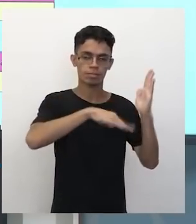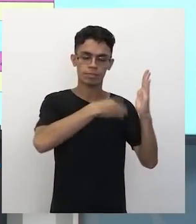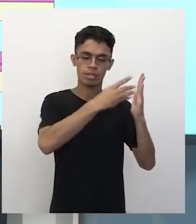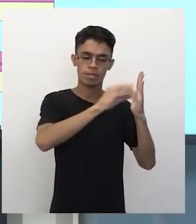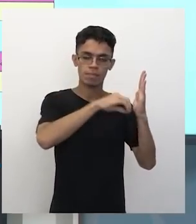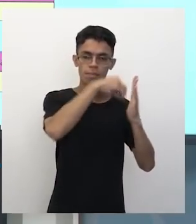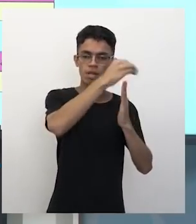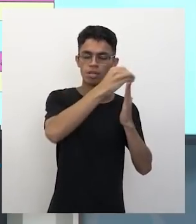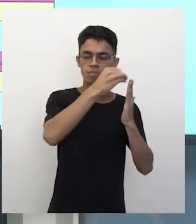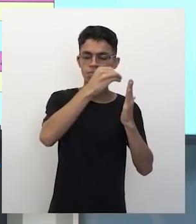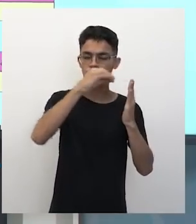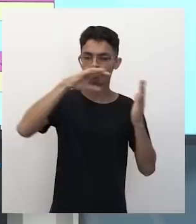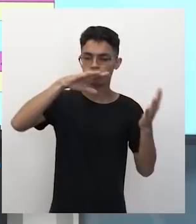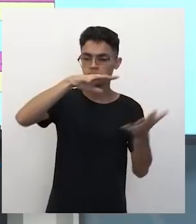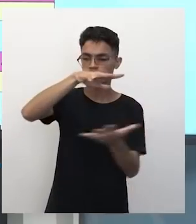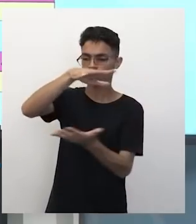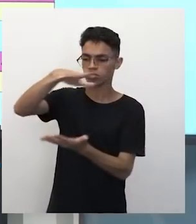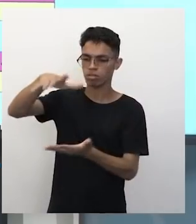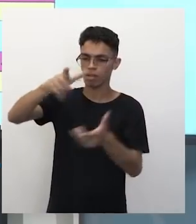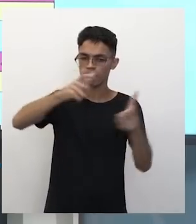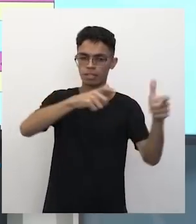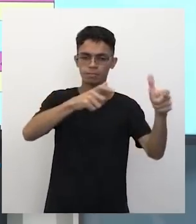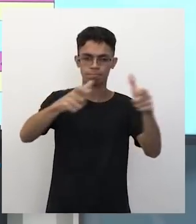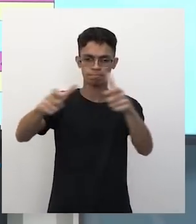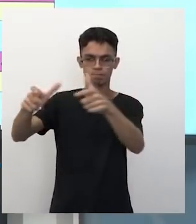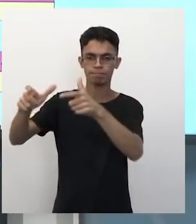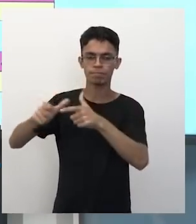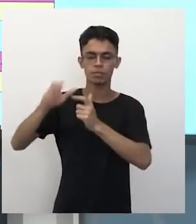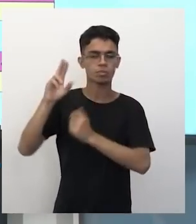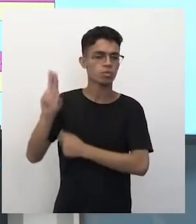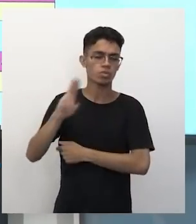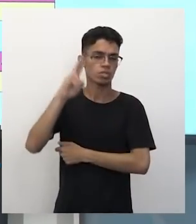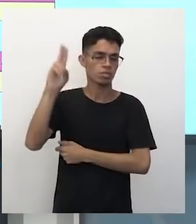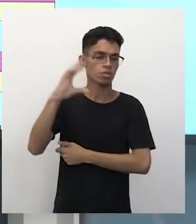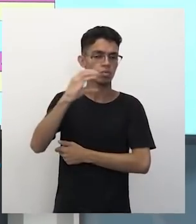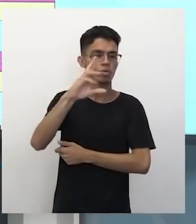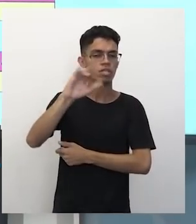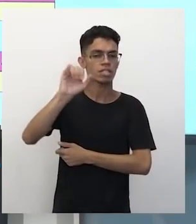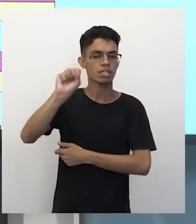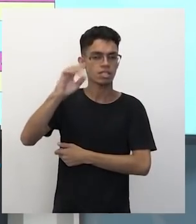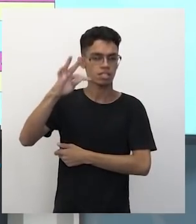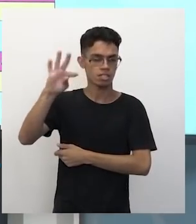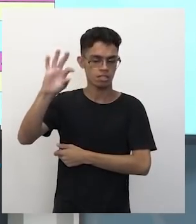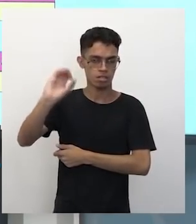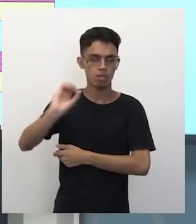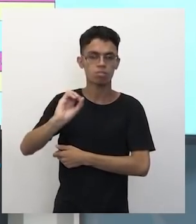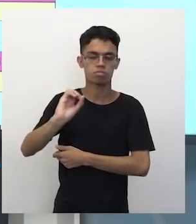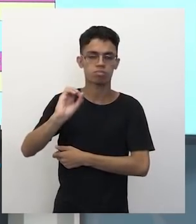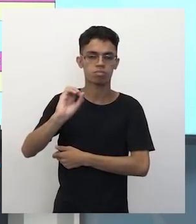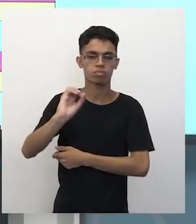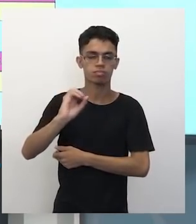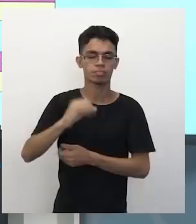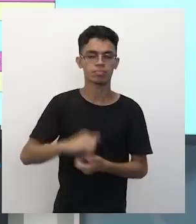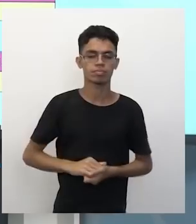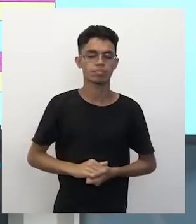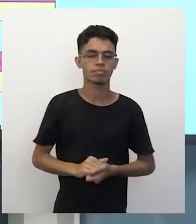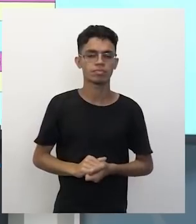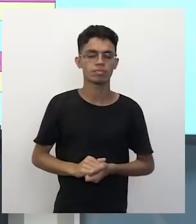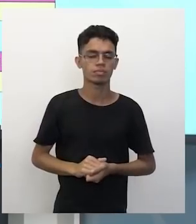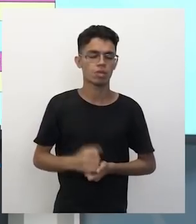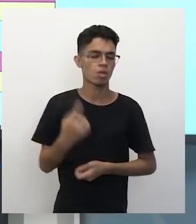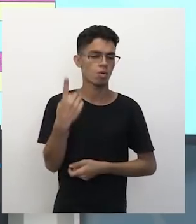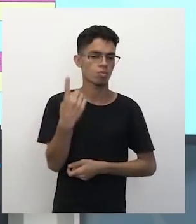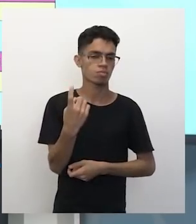no mundo. Ele é o que é utilizado em todo o mundo, por convenção. Está bem? Ele é o mais utilizado, mas ele não é o